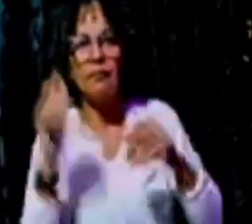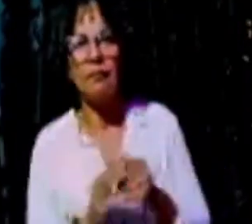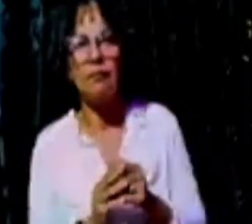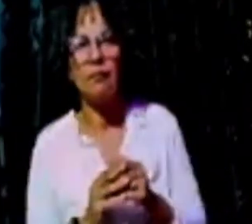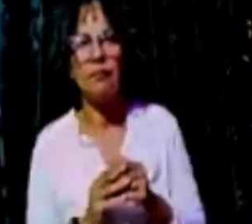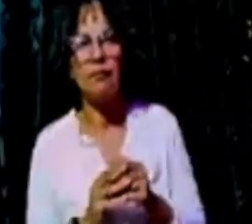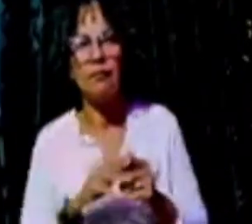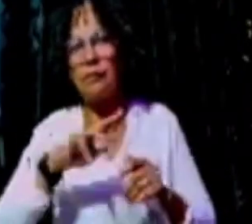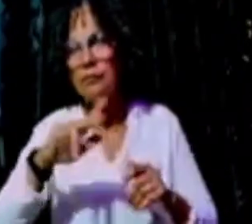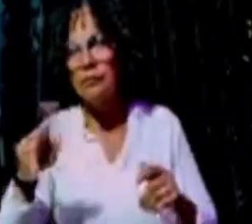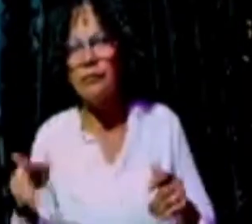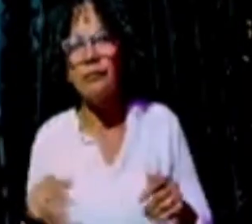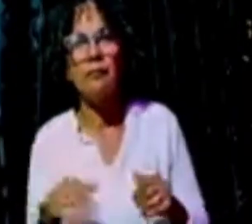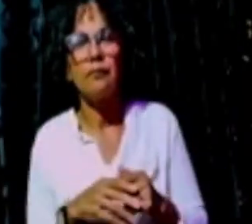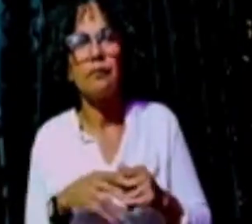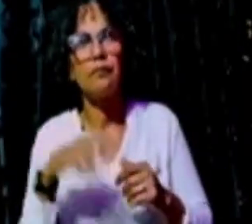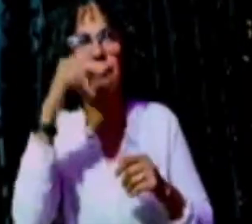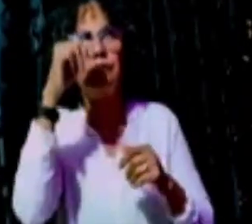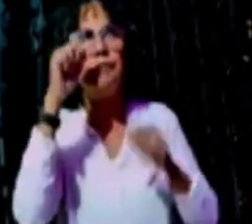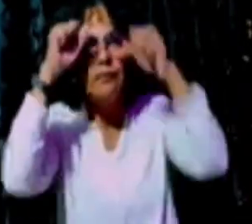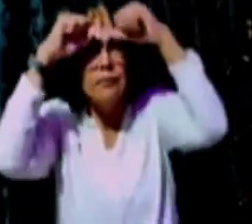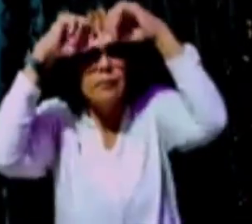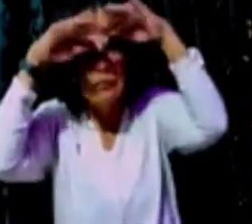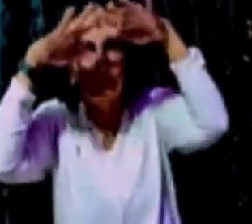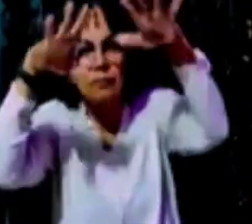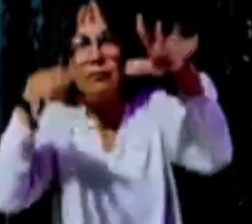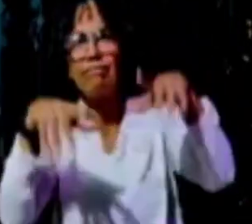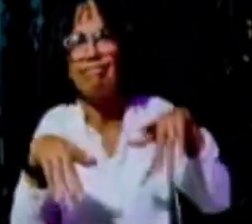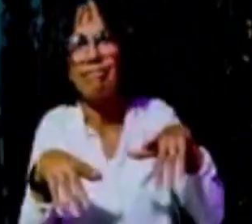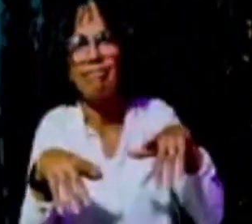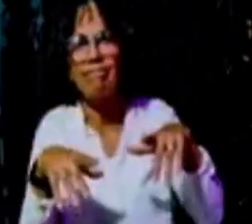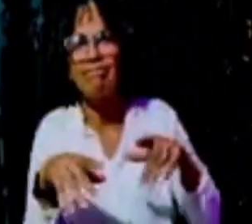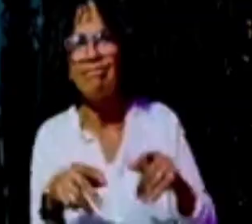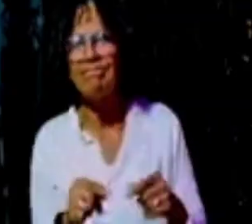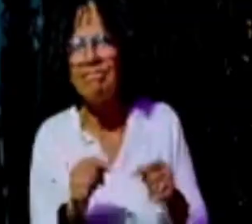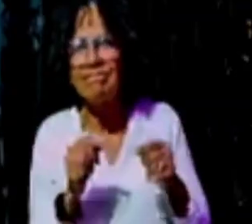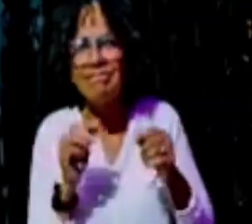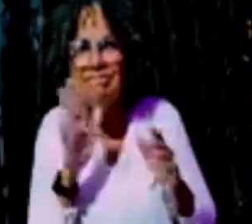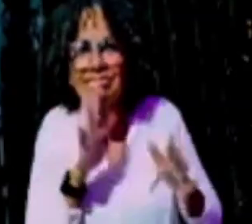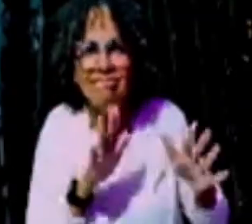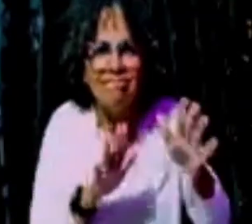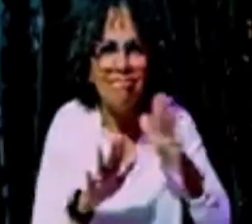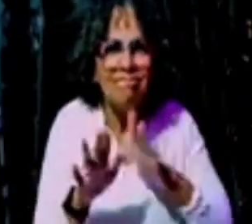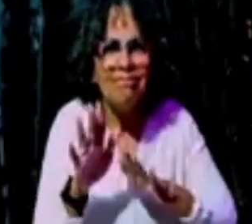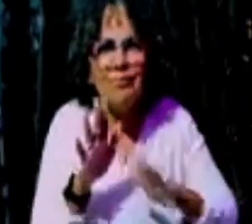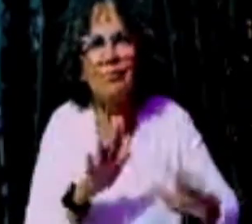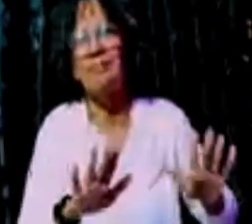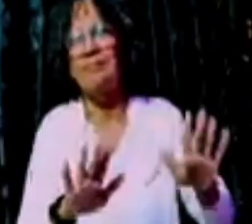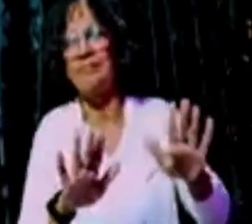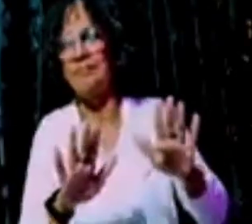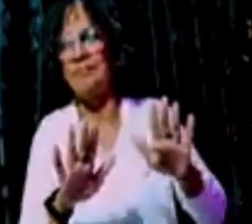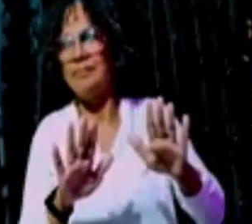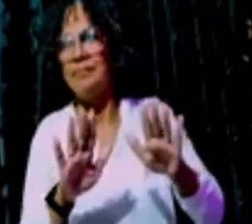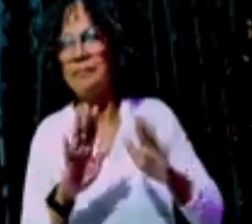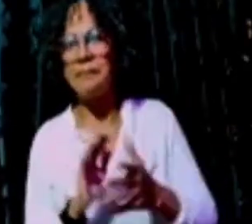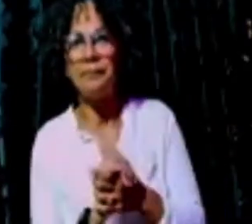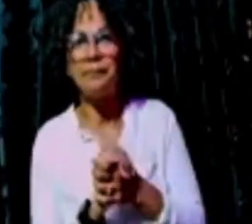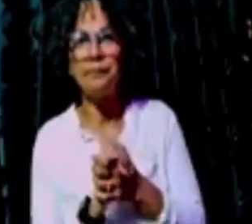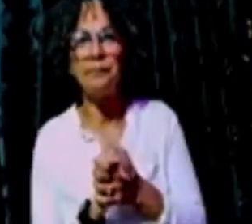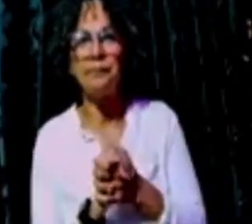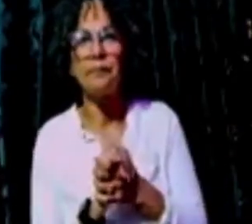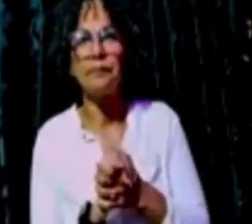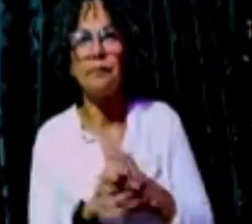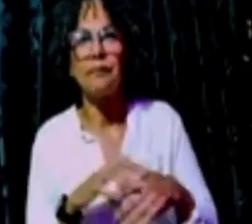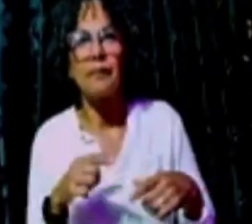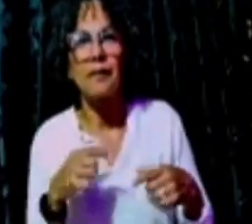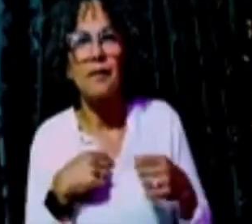né? Uma criança autista, ela tem questões muito específicas, né? Ela tem a